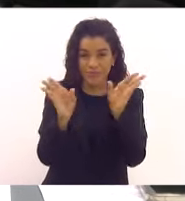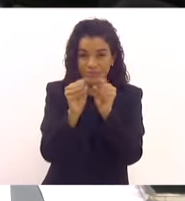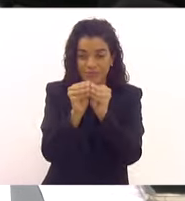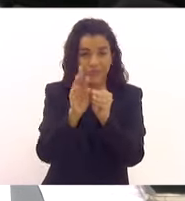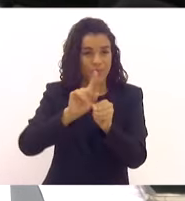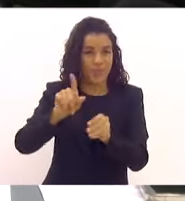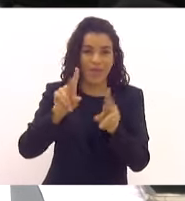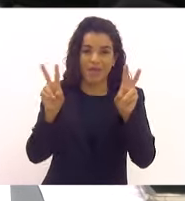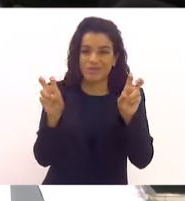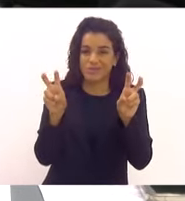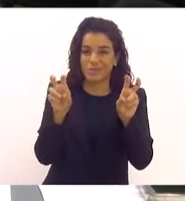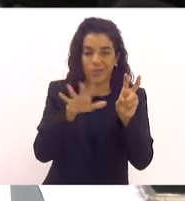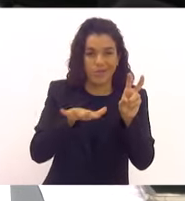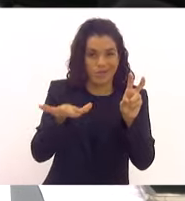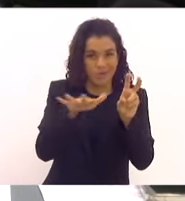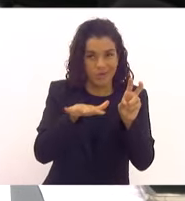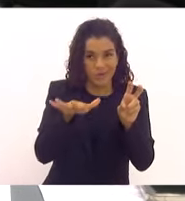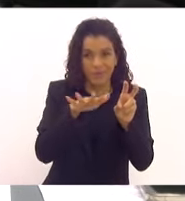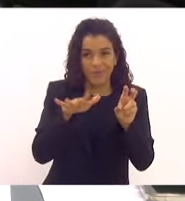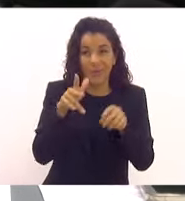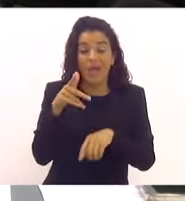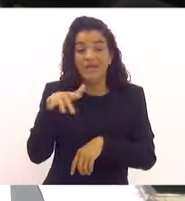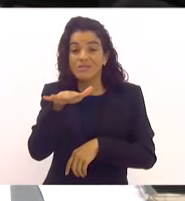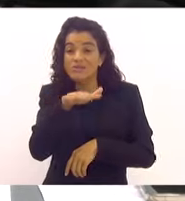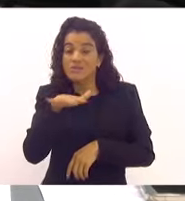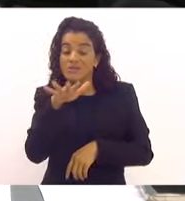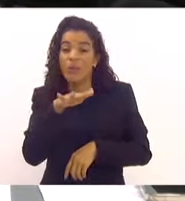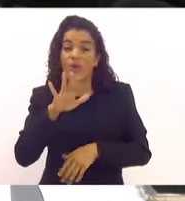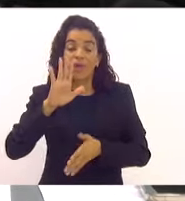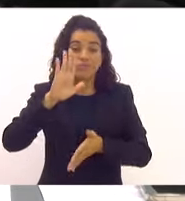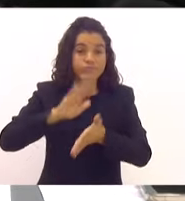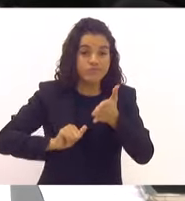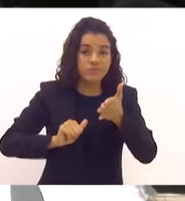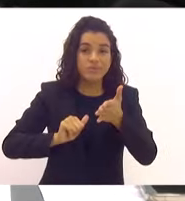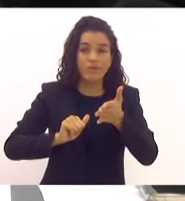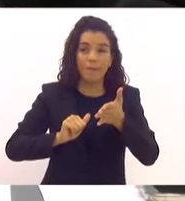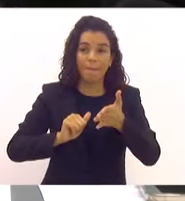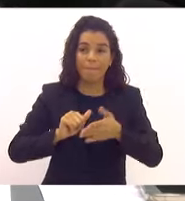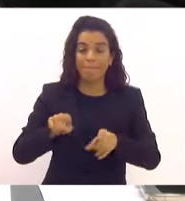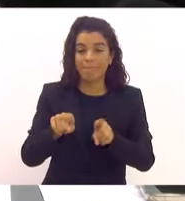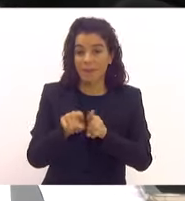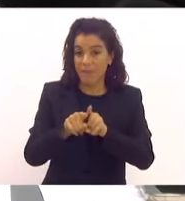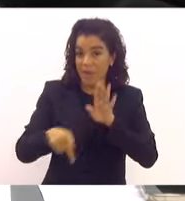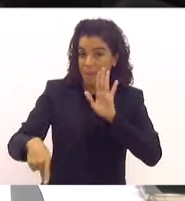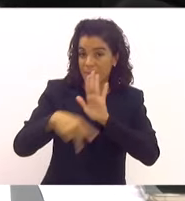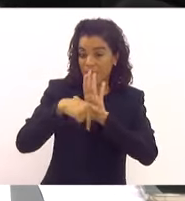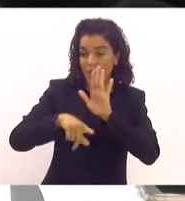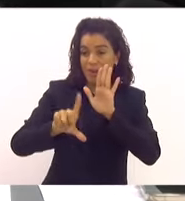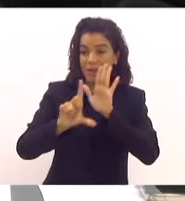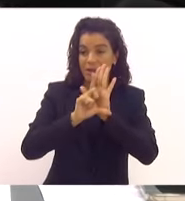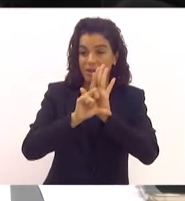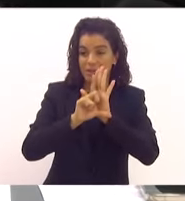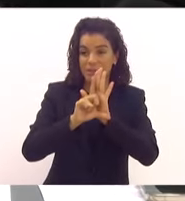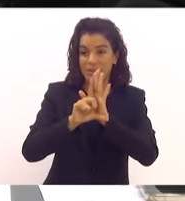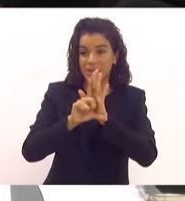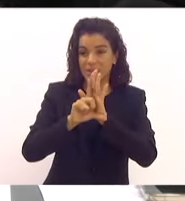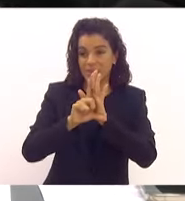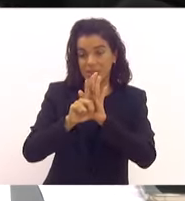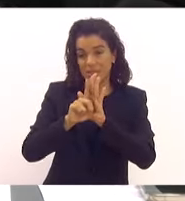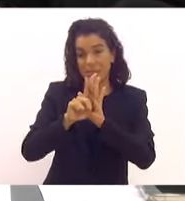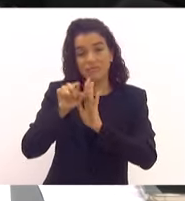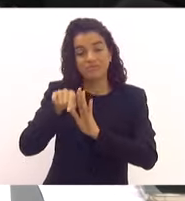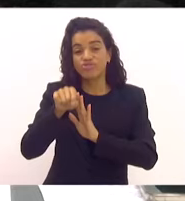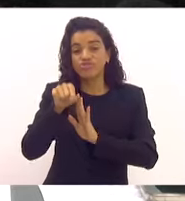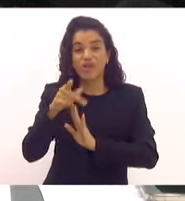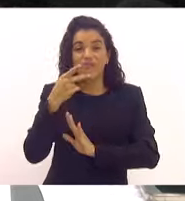é essa a questão da divergência. A questão da divergência é supressiva. E, além do mais, a própria lei que está sancionada já